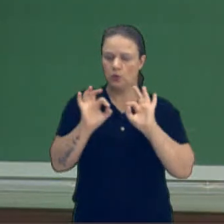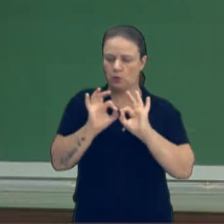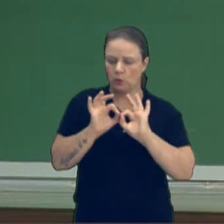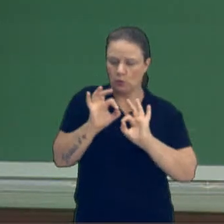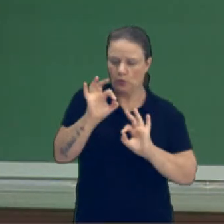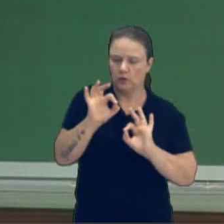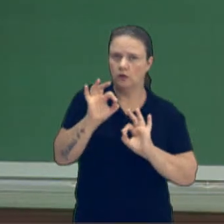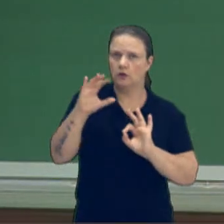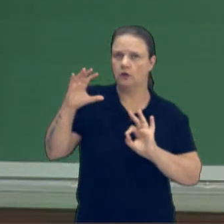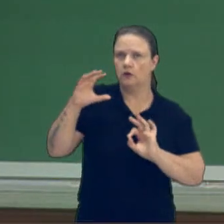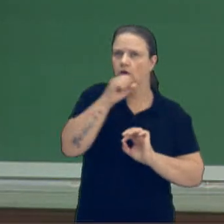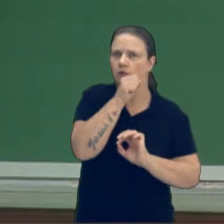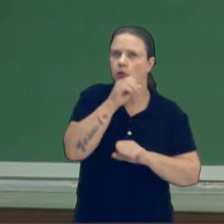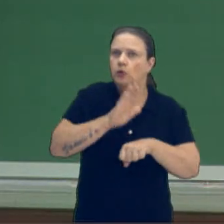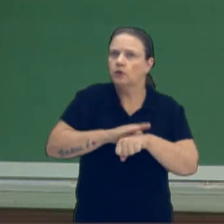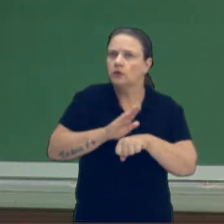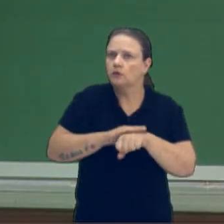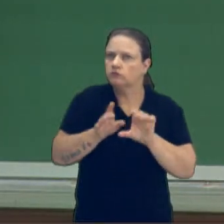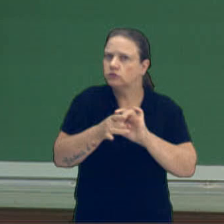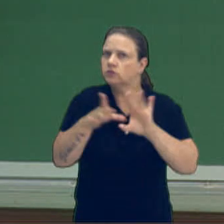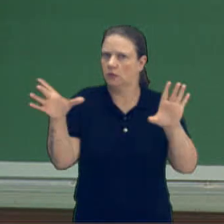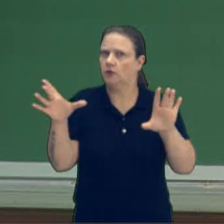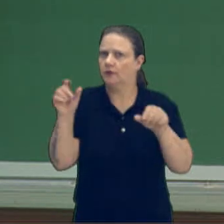caminho. Tempinho para vocês pensarem.